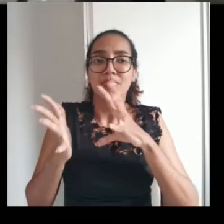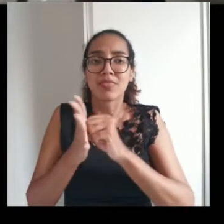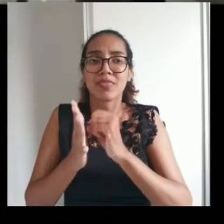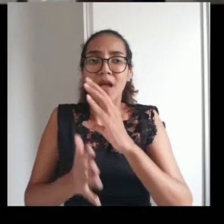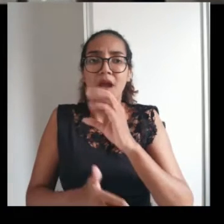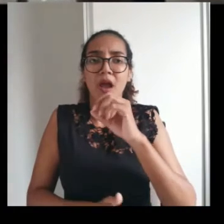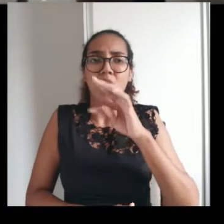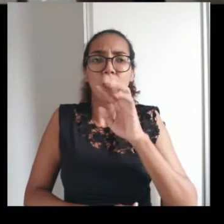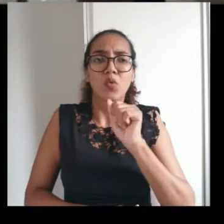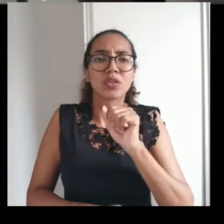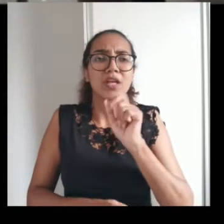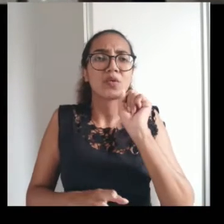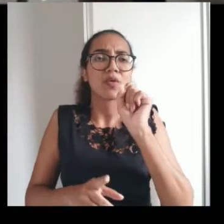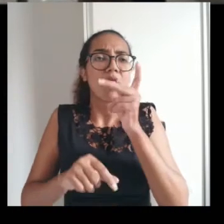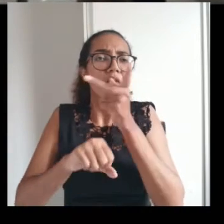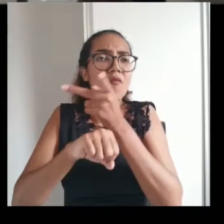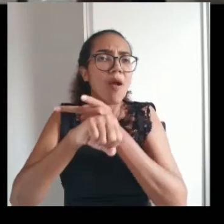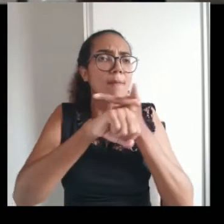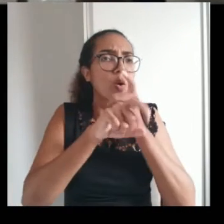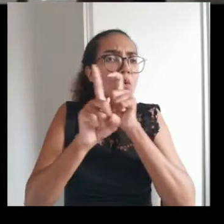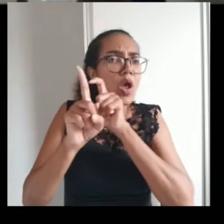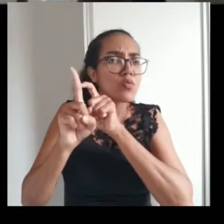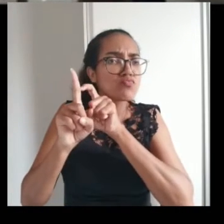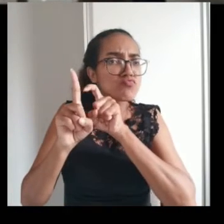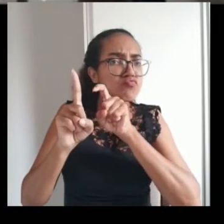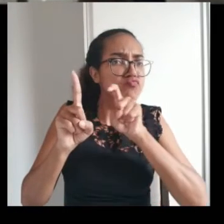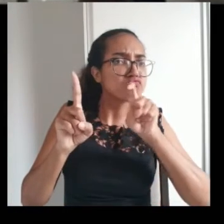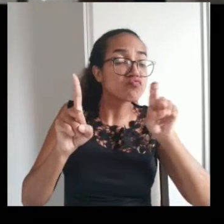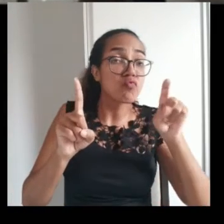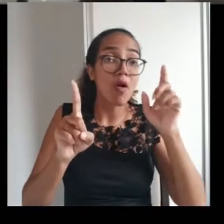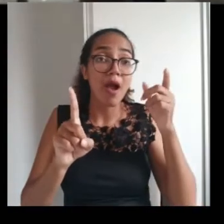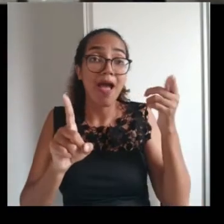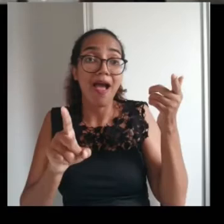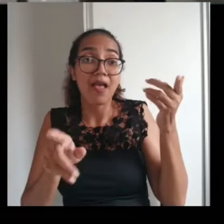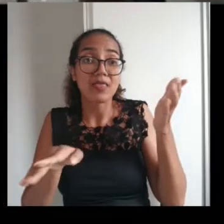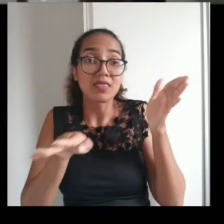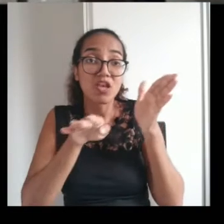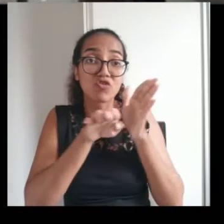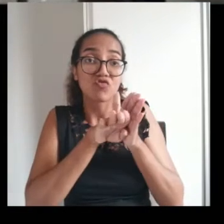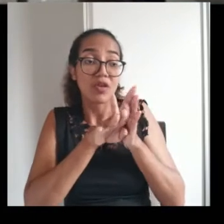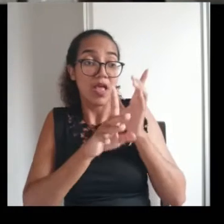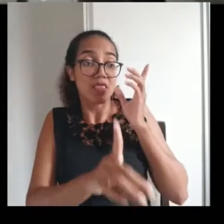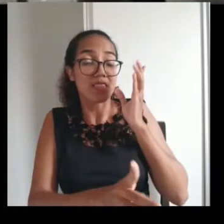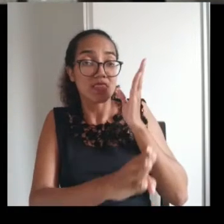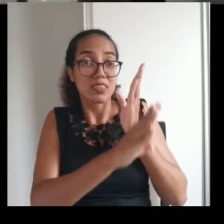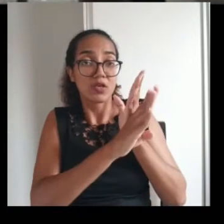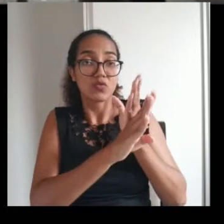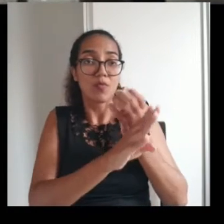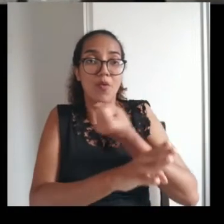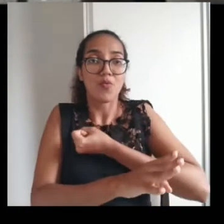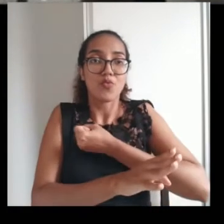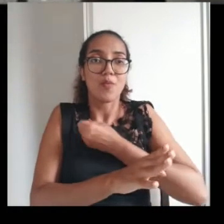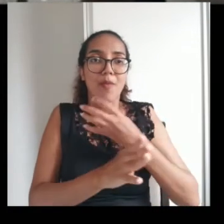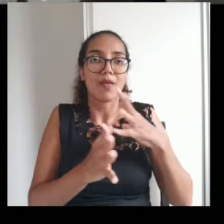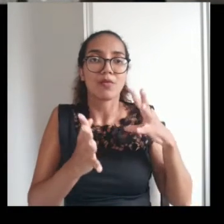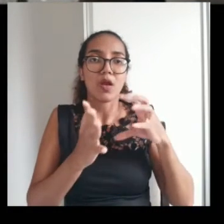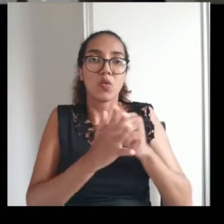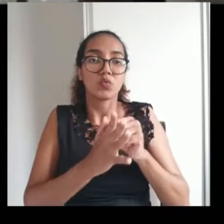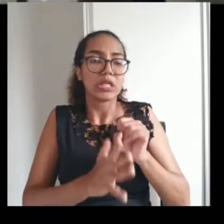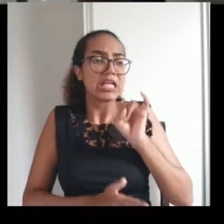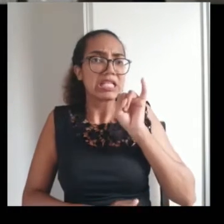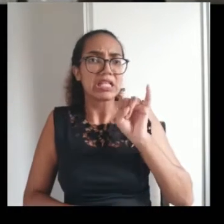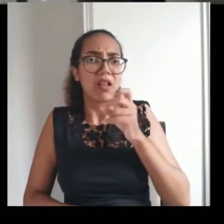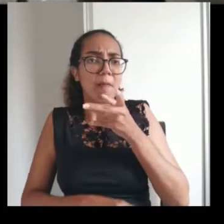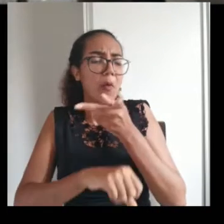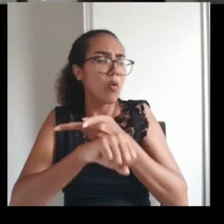uma conta que tem aquele número. Caso ele não ache, ele vai retornar nulo. Né? Tá aqui. Então, se ele